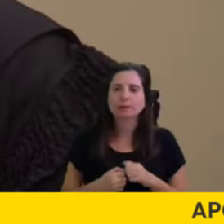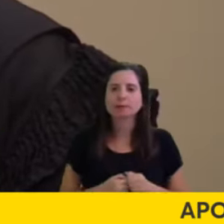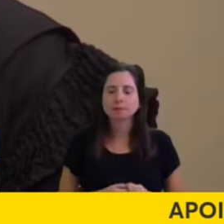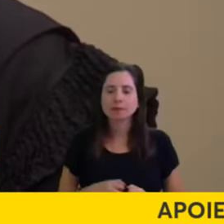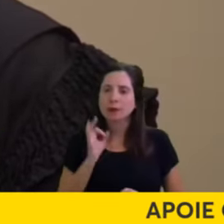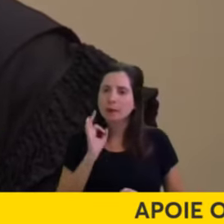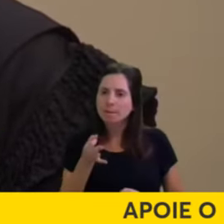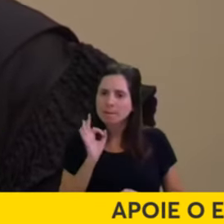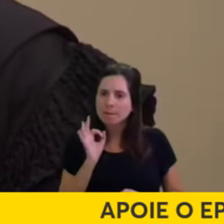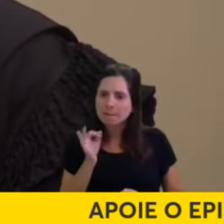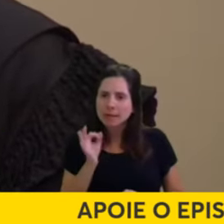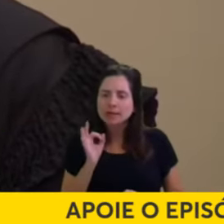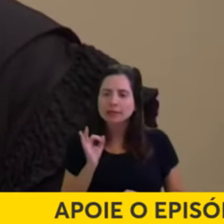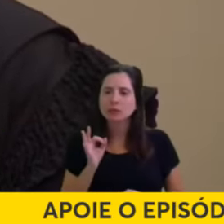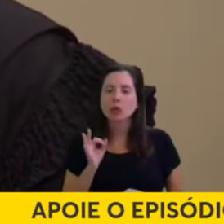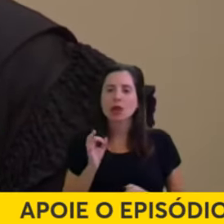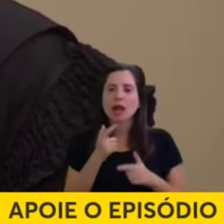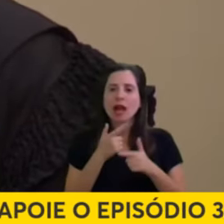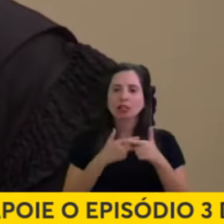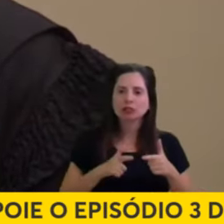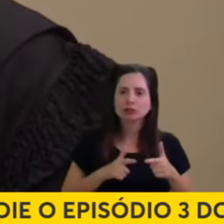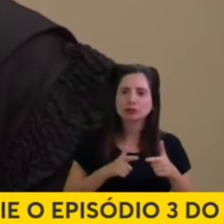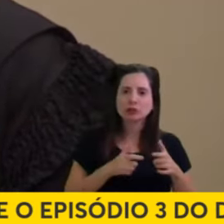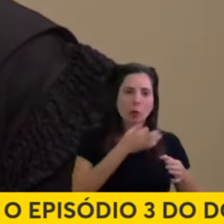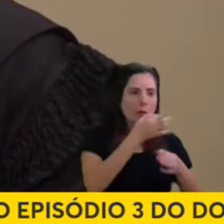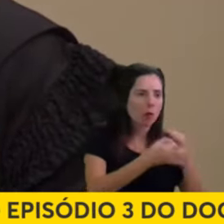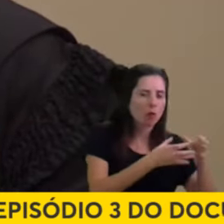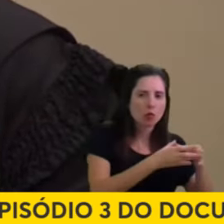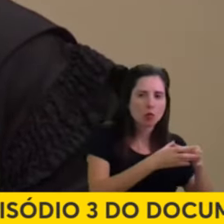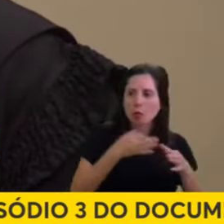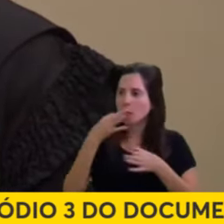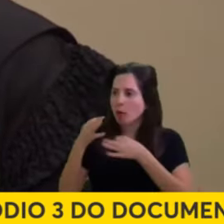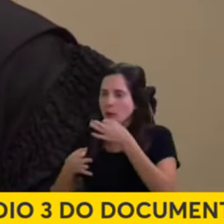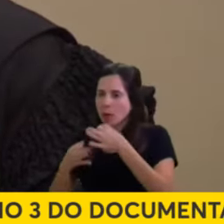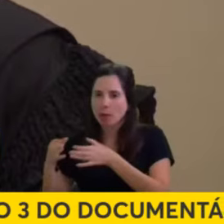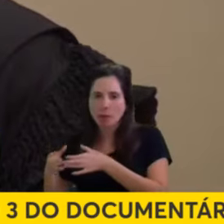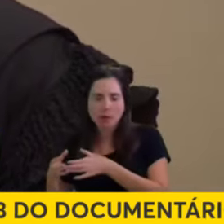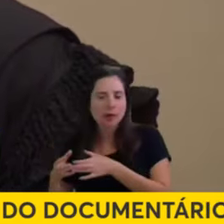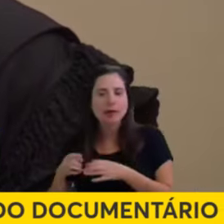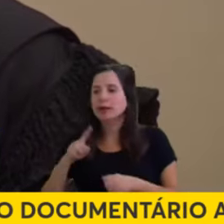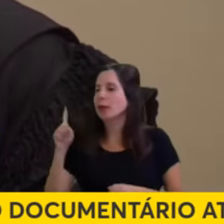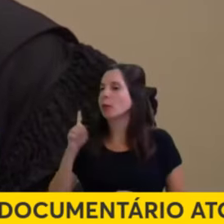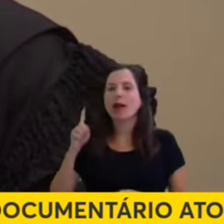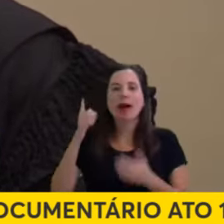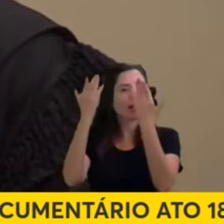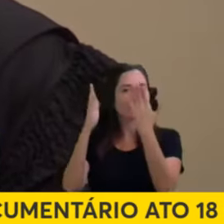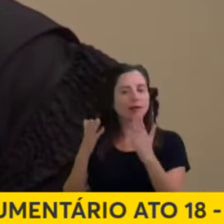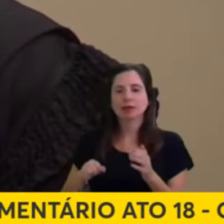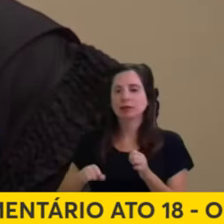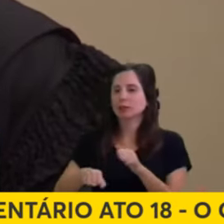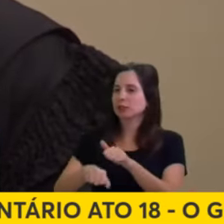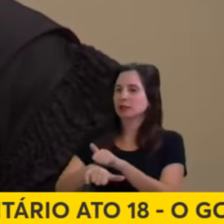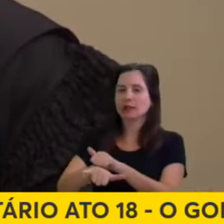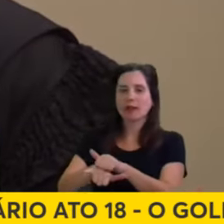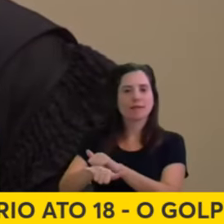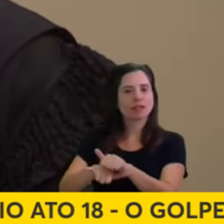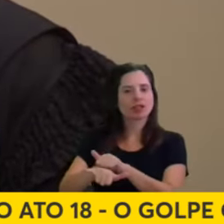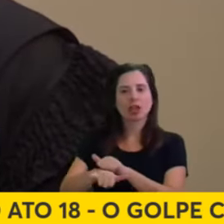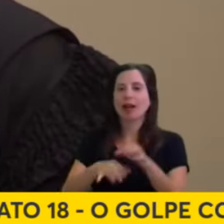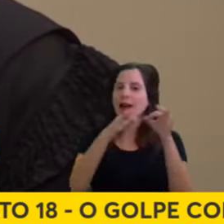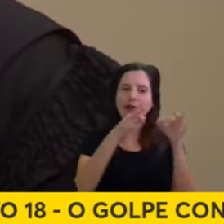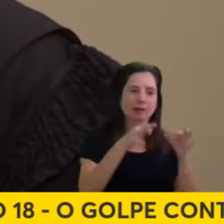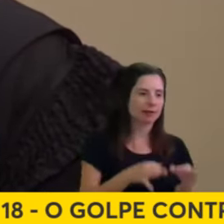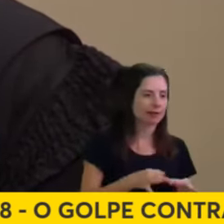atual e os reflexos da Justiça midiática não se está não está em julgamento a lava-jato seus acertos com revelação de corrupção nunca antes